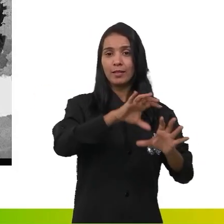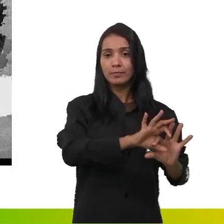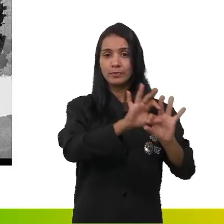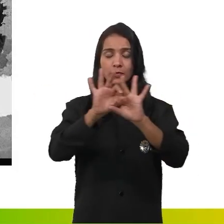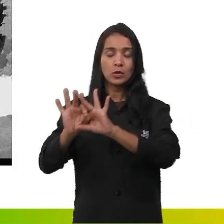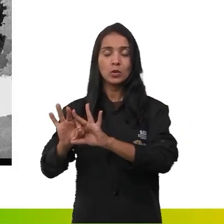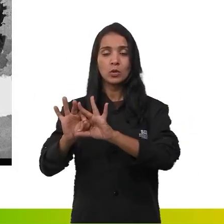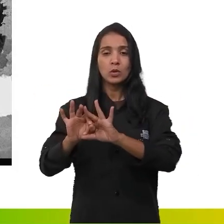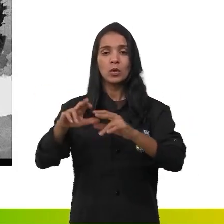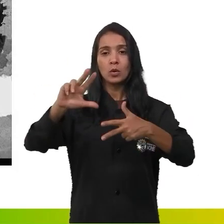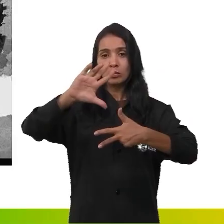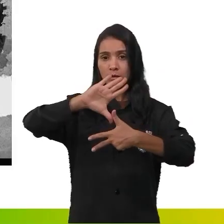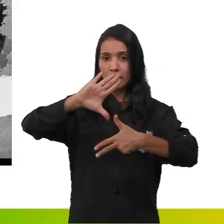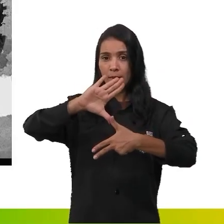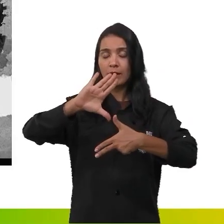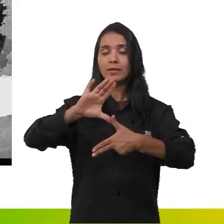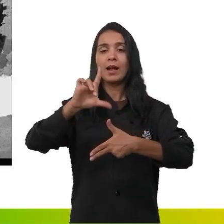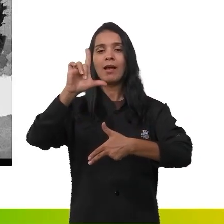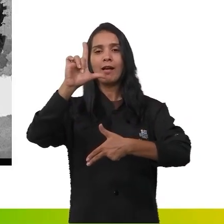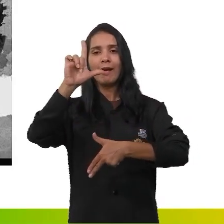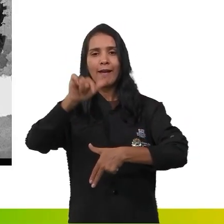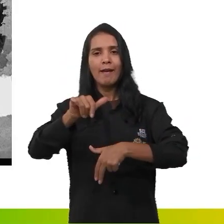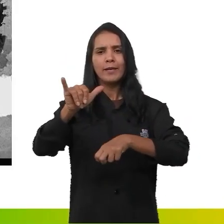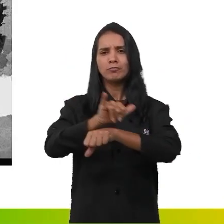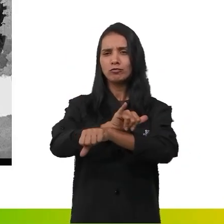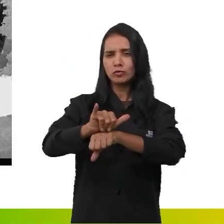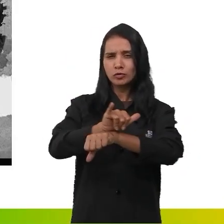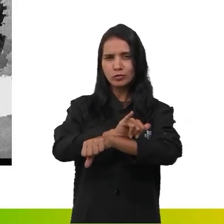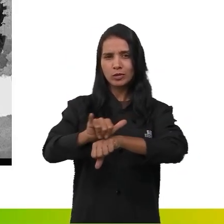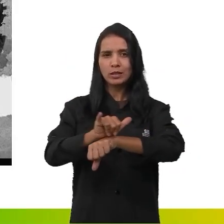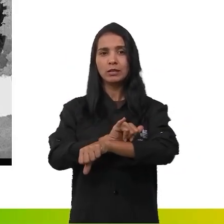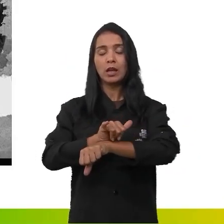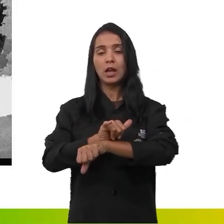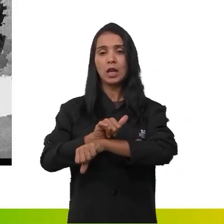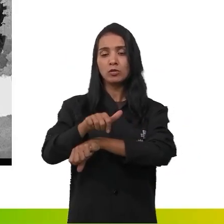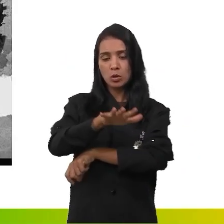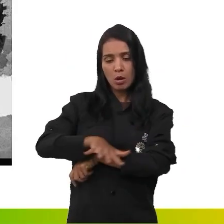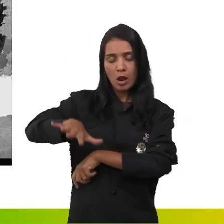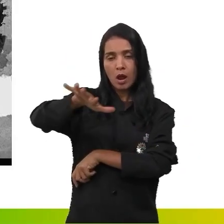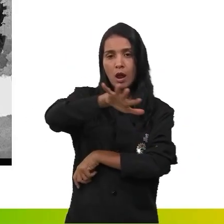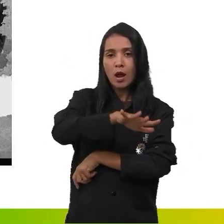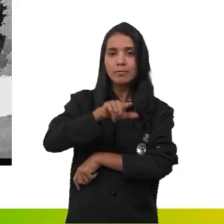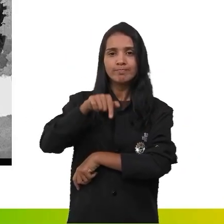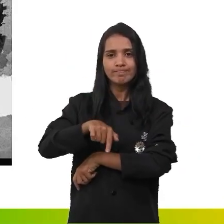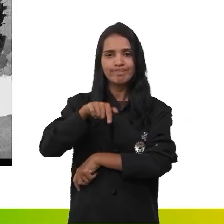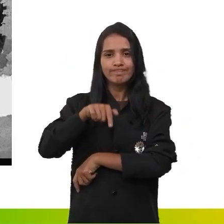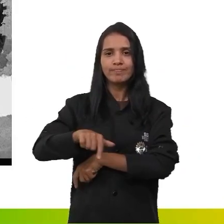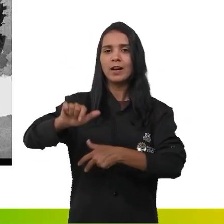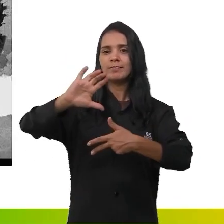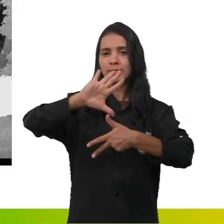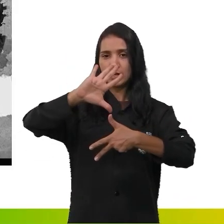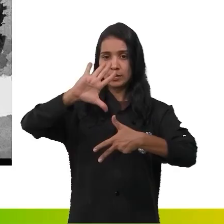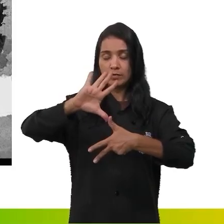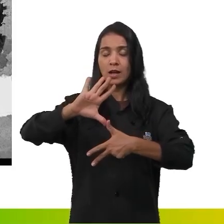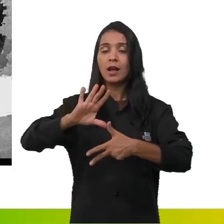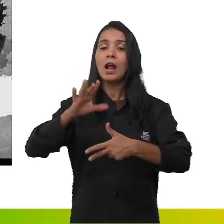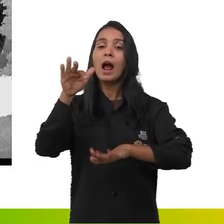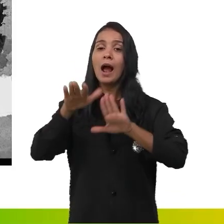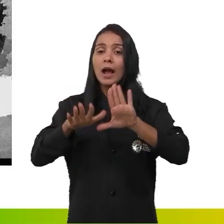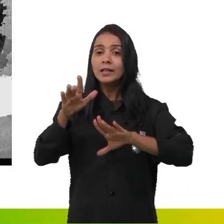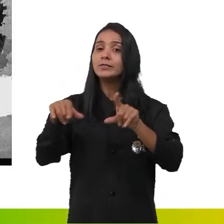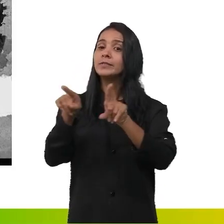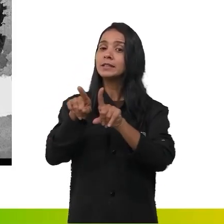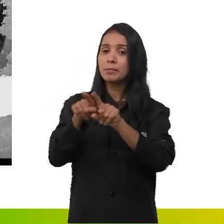e o paternalismo têm sido uma estratégia recorrente na nossa região, nessa região, né, na América Latina, muitas vezes impulsionada